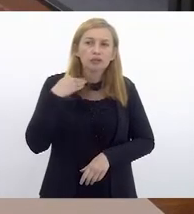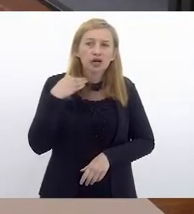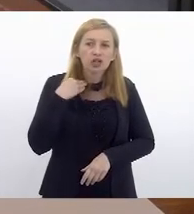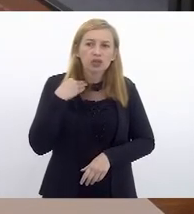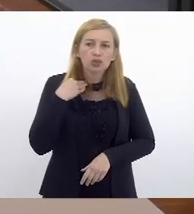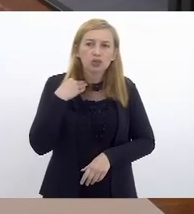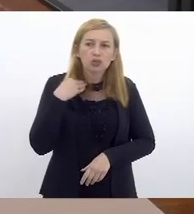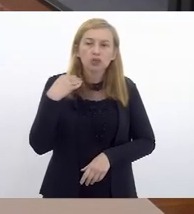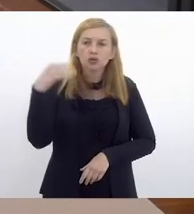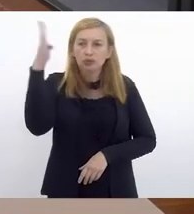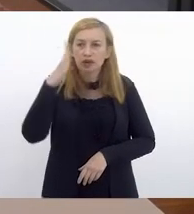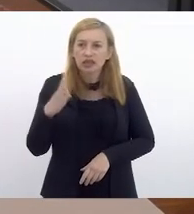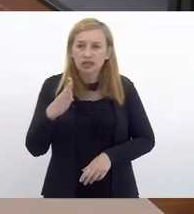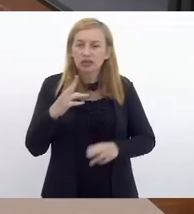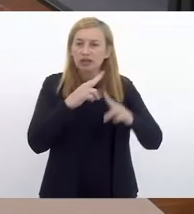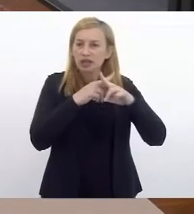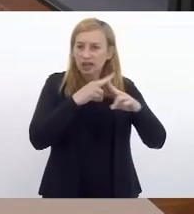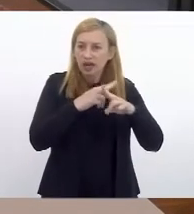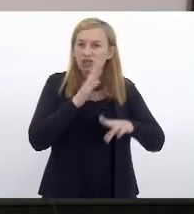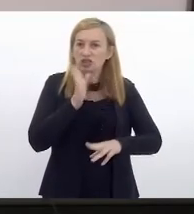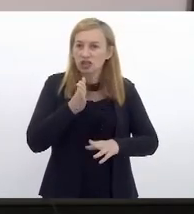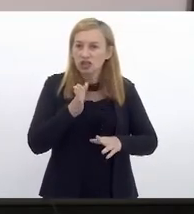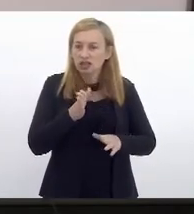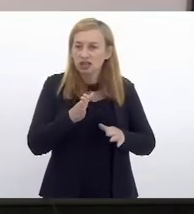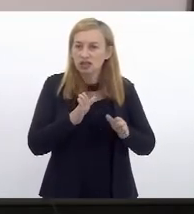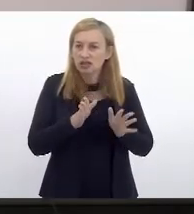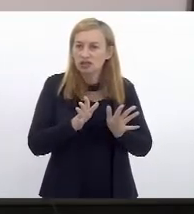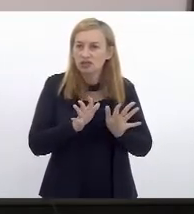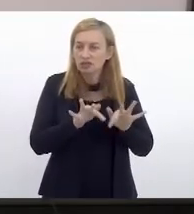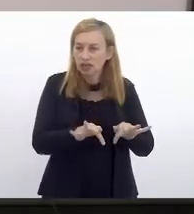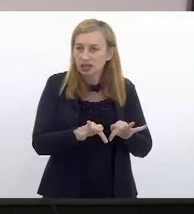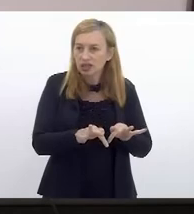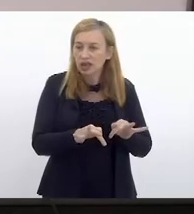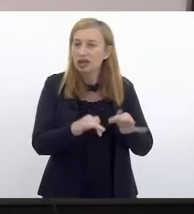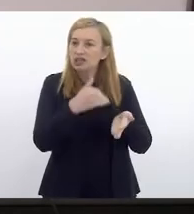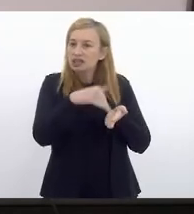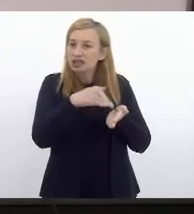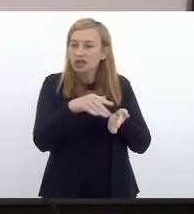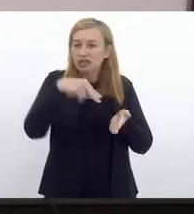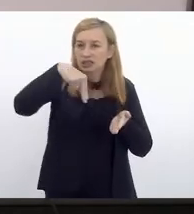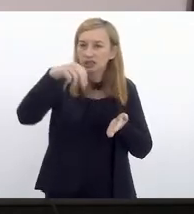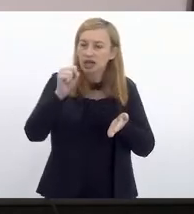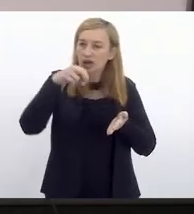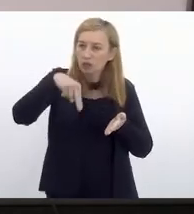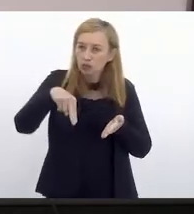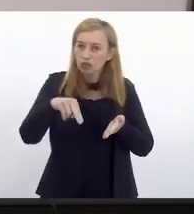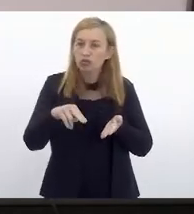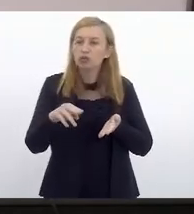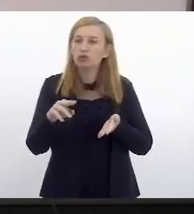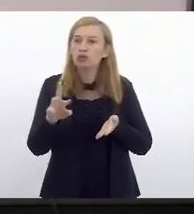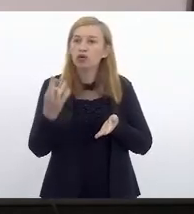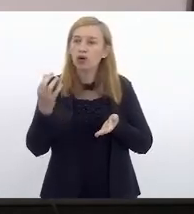da Caixa está sendo liquidada. Né? O secretário Nelson Rocha